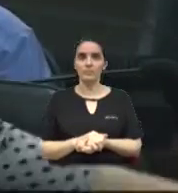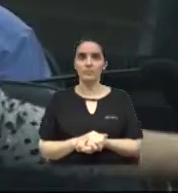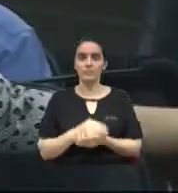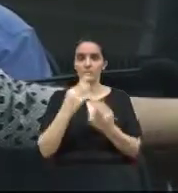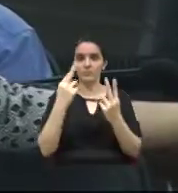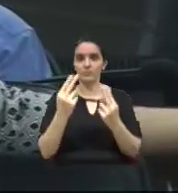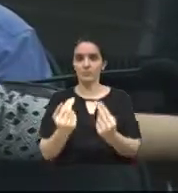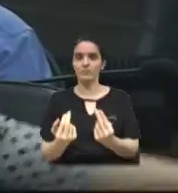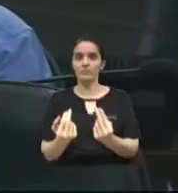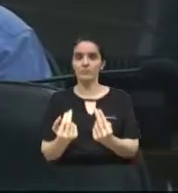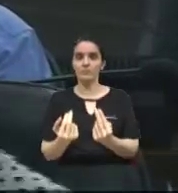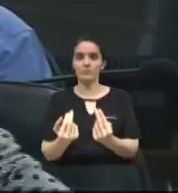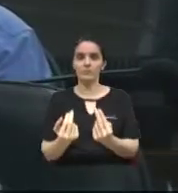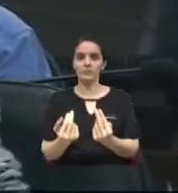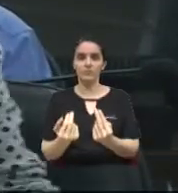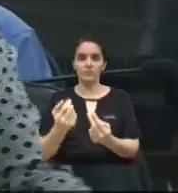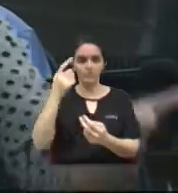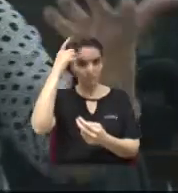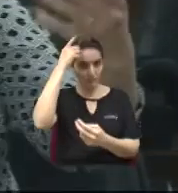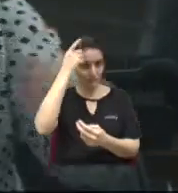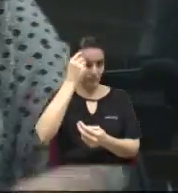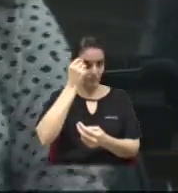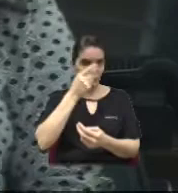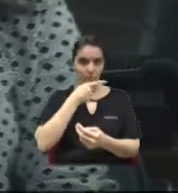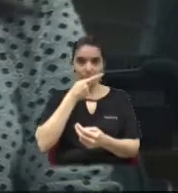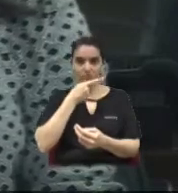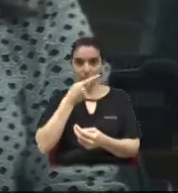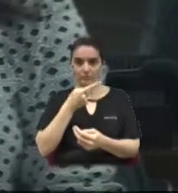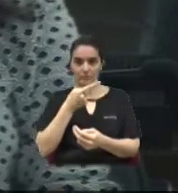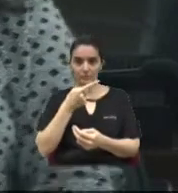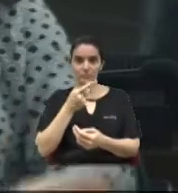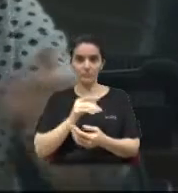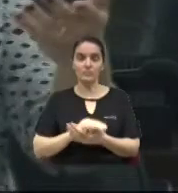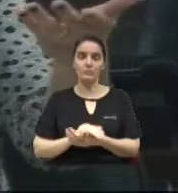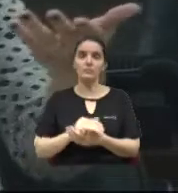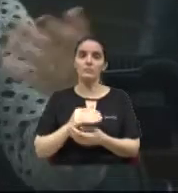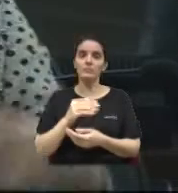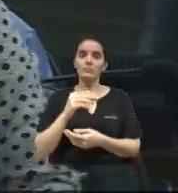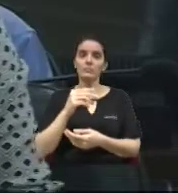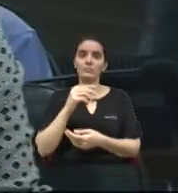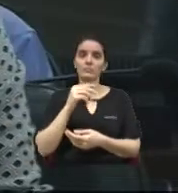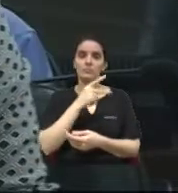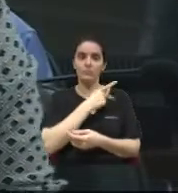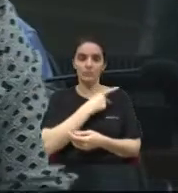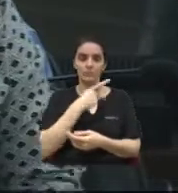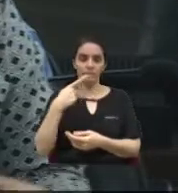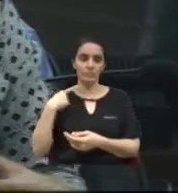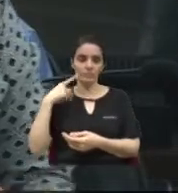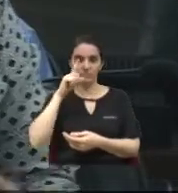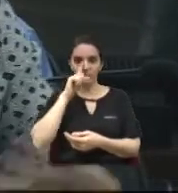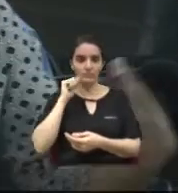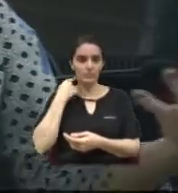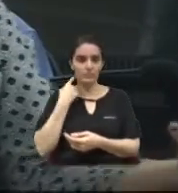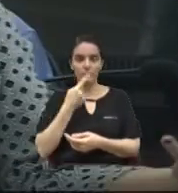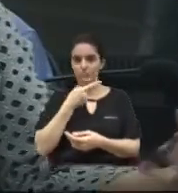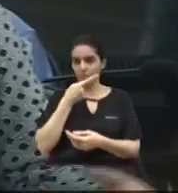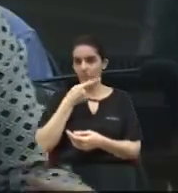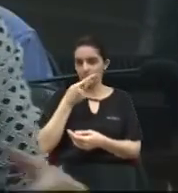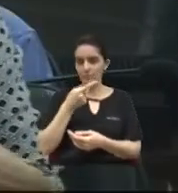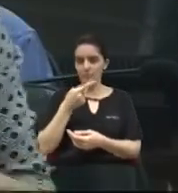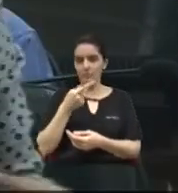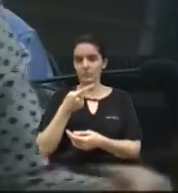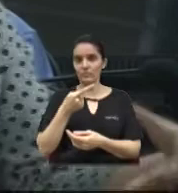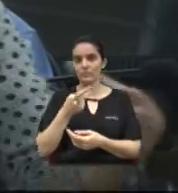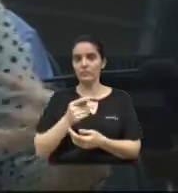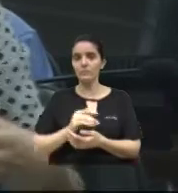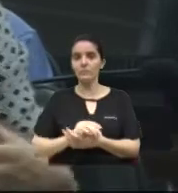meu correligionário Anderson Pereira, peço vênia ao pastor Newton, entendi o que ele colocou com relação à intenção, de